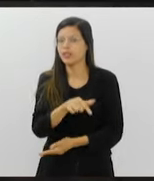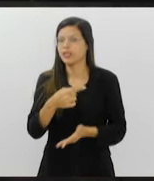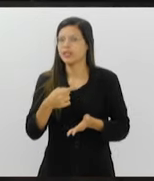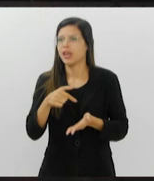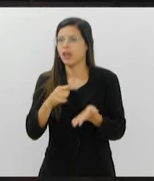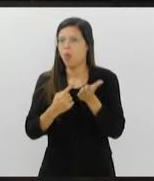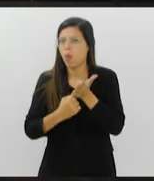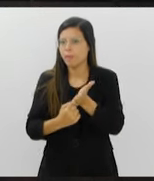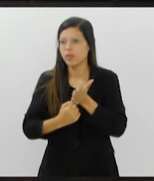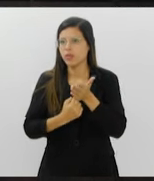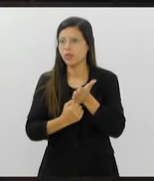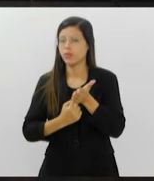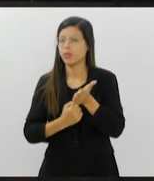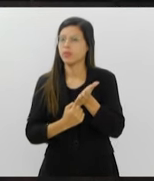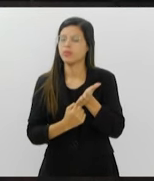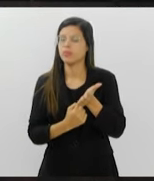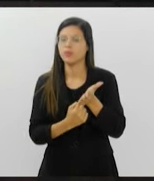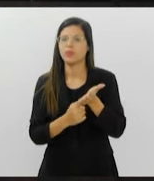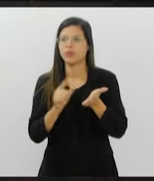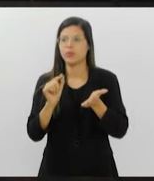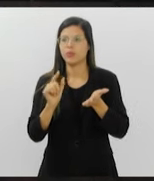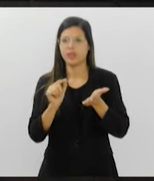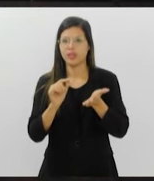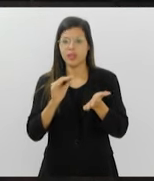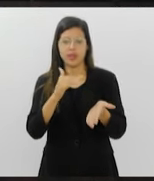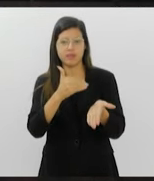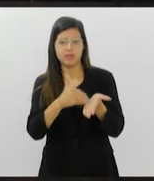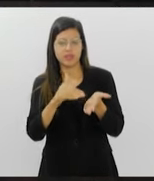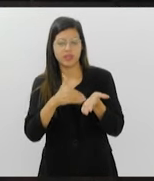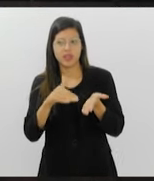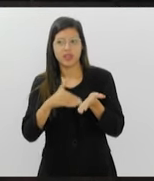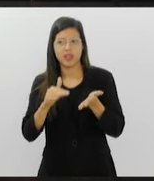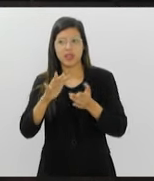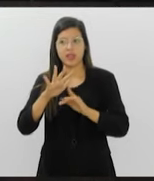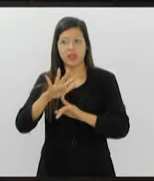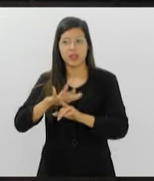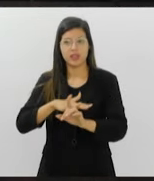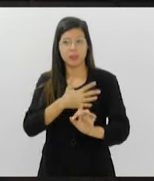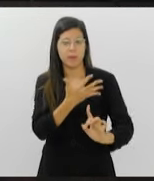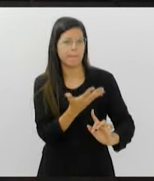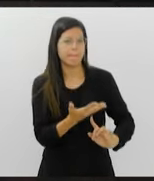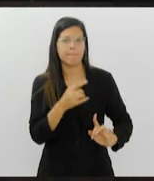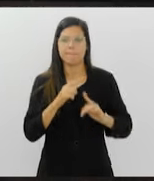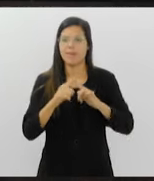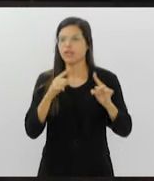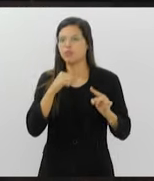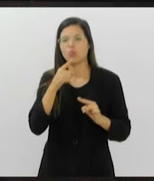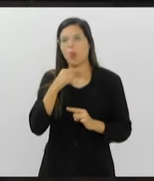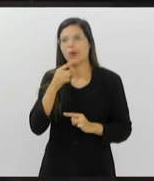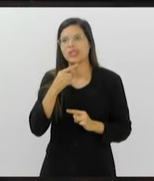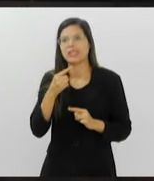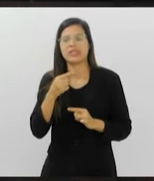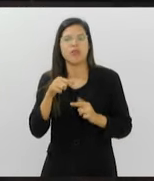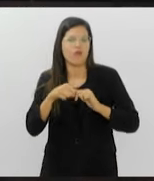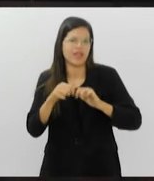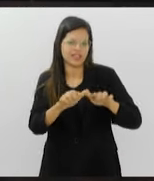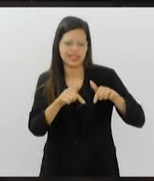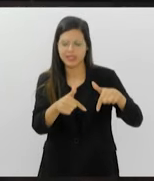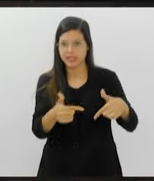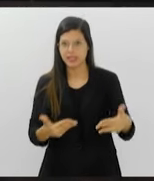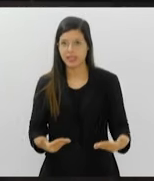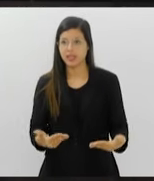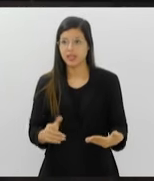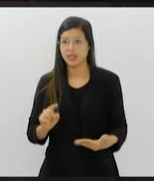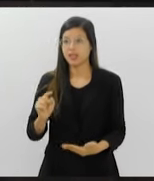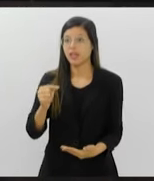um dos espaços era a Secretaria de Meio Ambiente, mas ele não conseguiu entregar. Passo seguinte, ele falou do